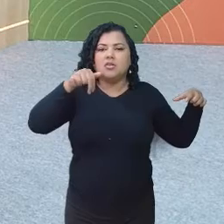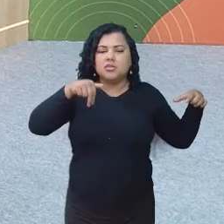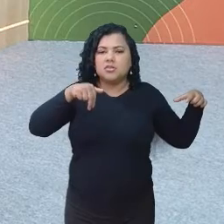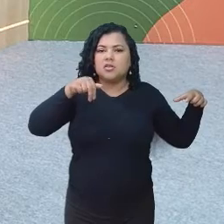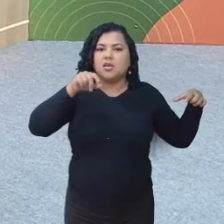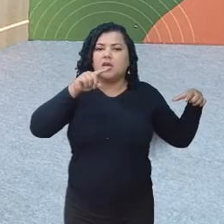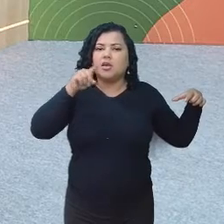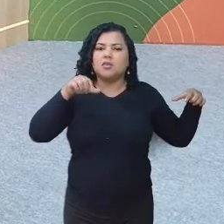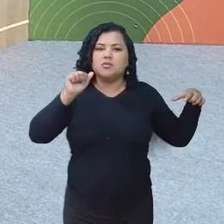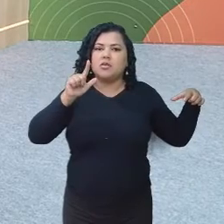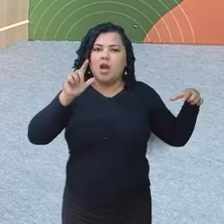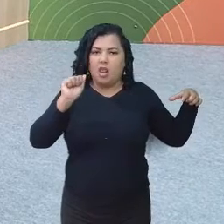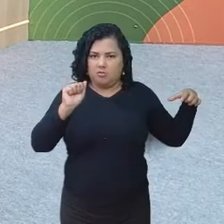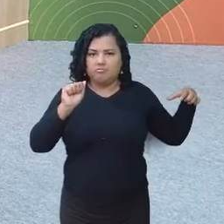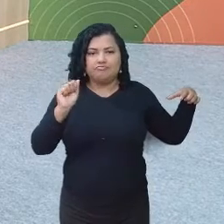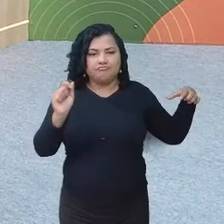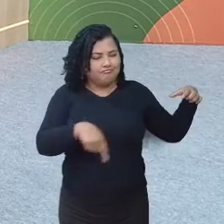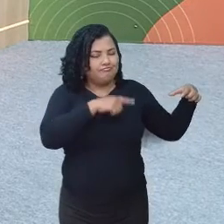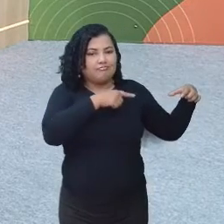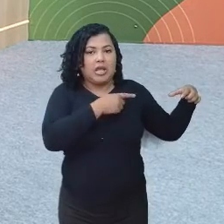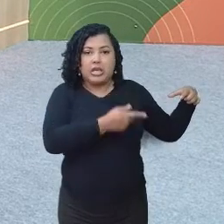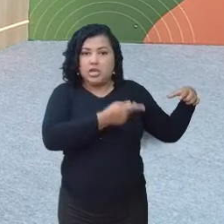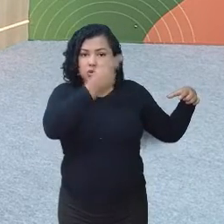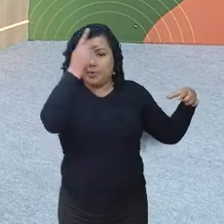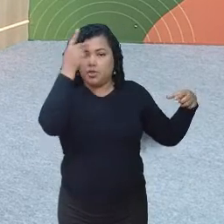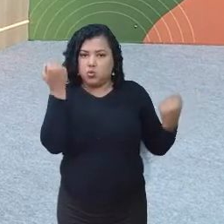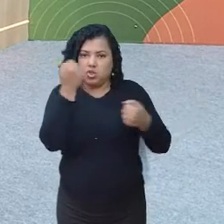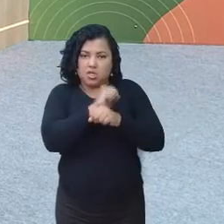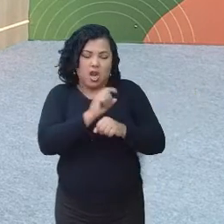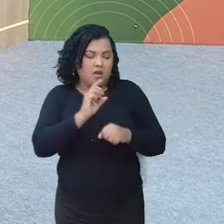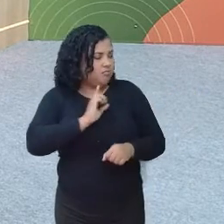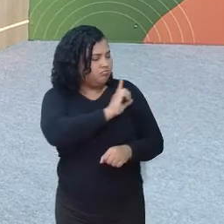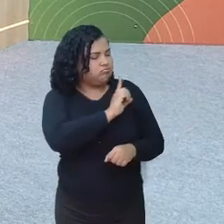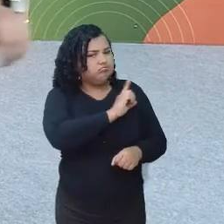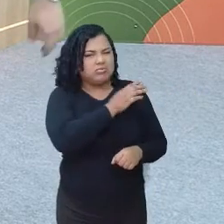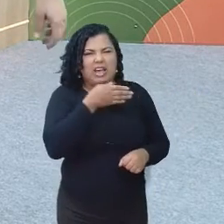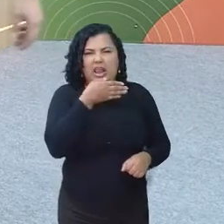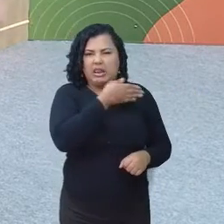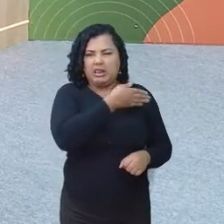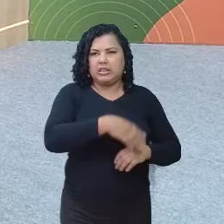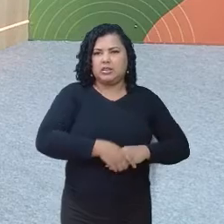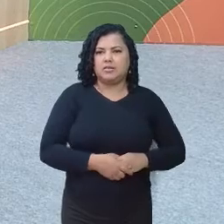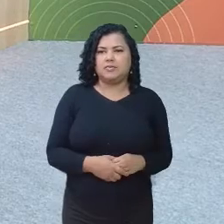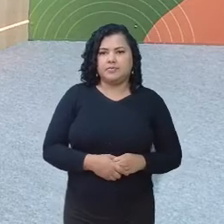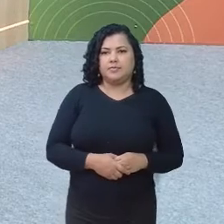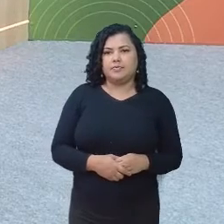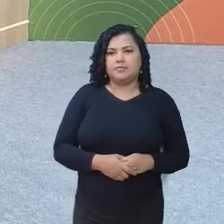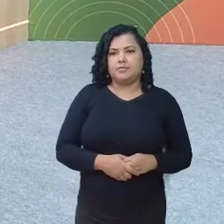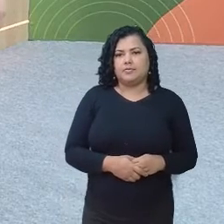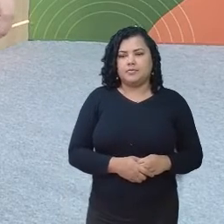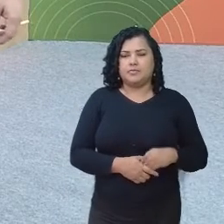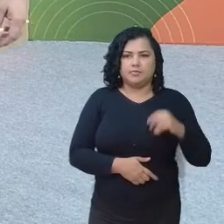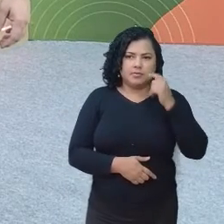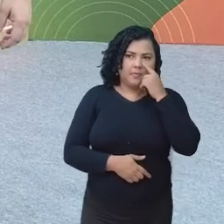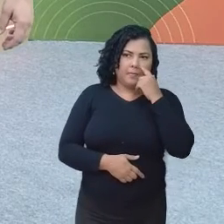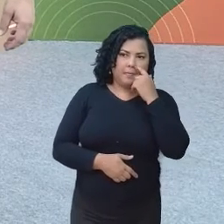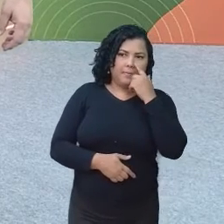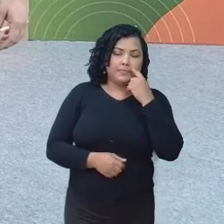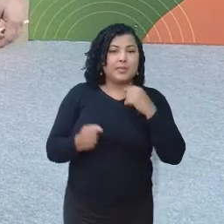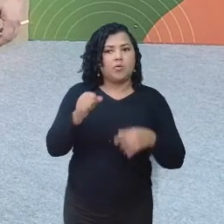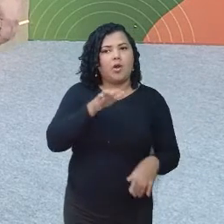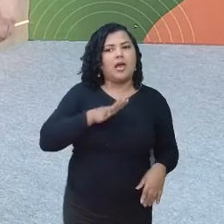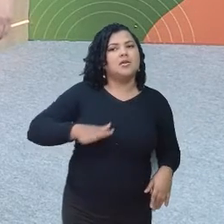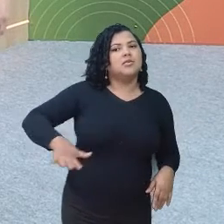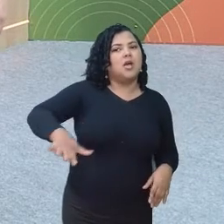um corredor, onde se colocavam todos os escravos ali dentro, né? E aqui nós temos, né, o